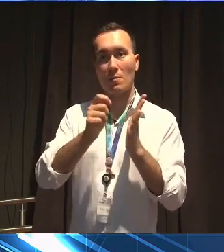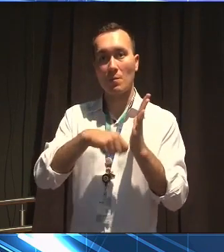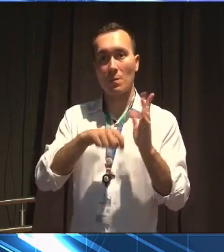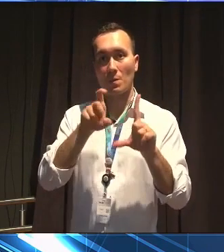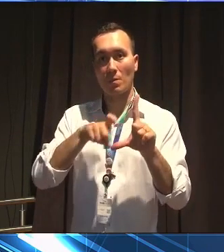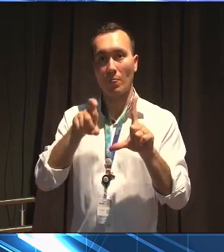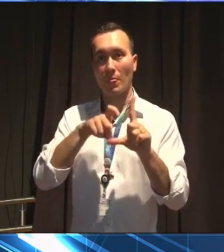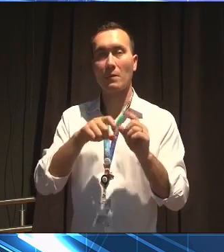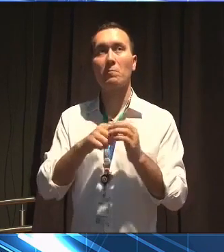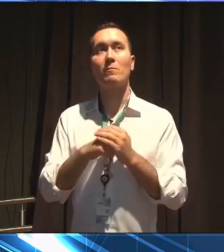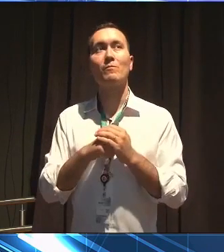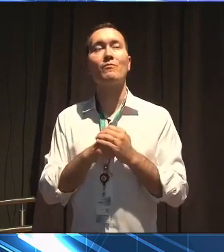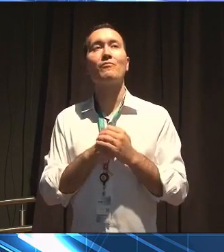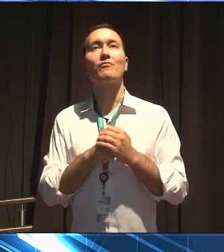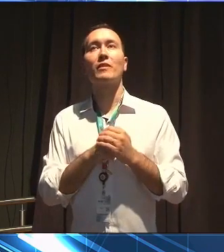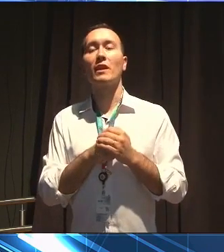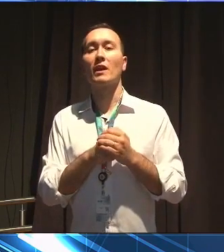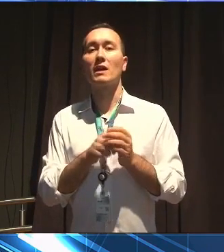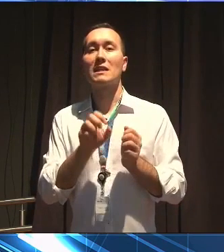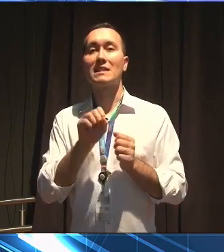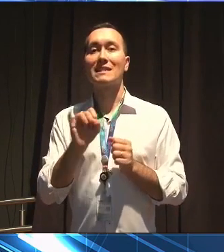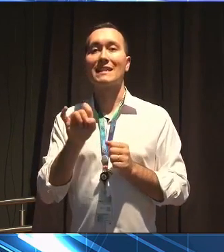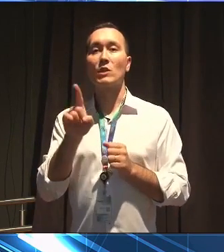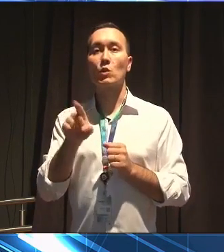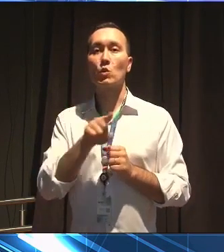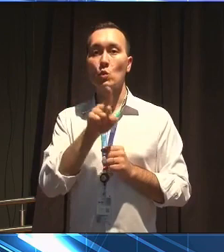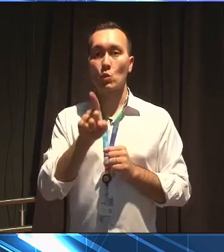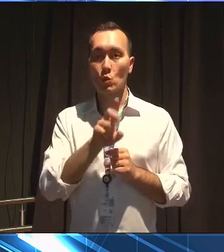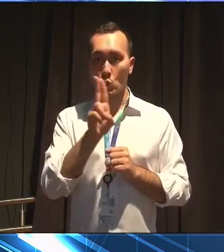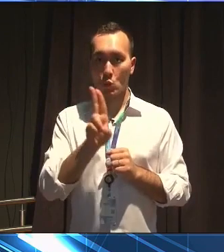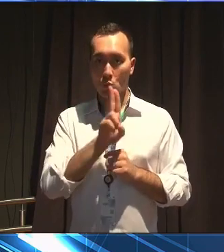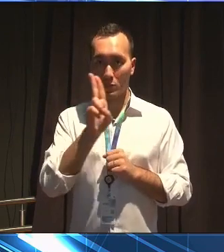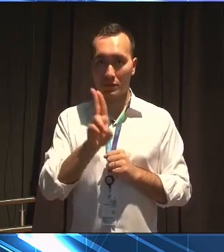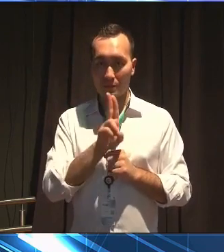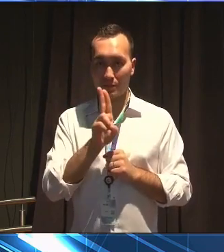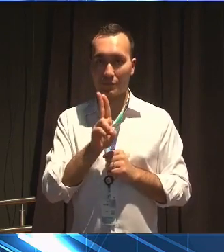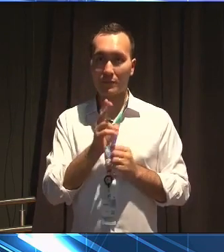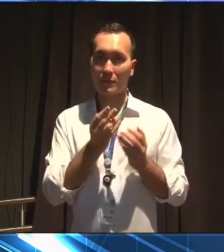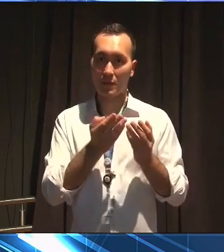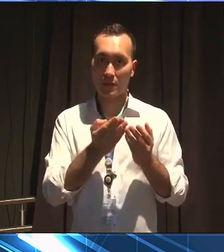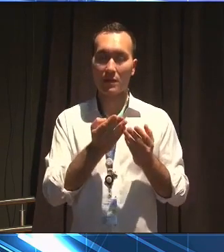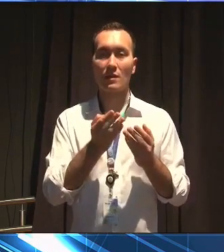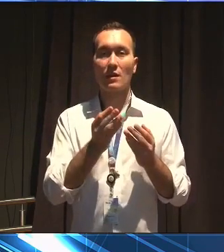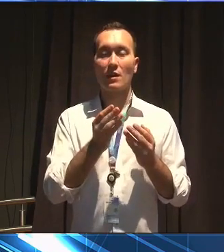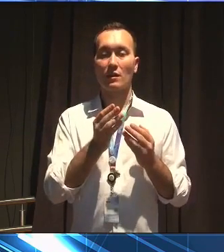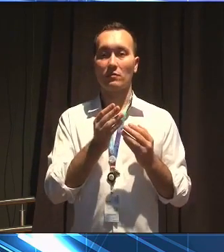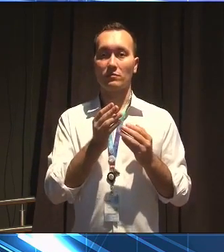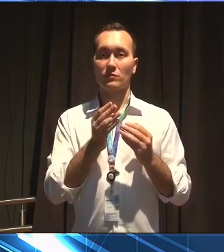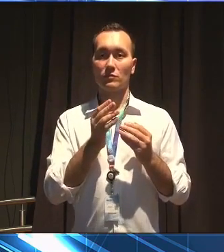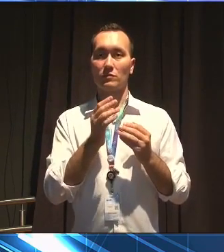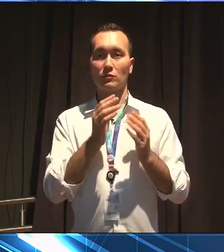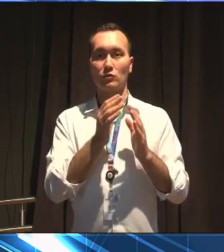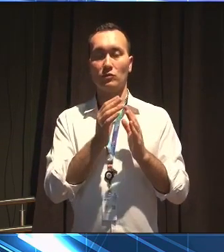uma biblioteca de JWT para ASP.NET, ele sabe lidar com o JWT. Se eu usar uma